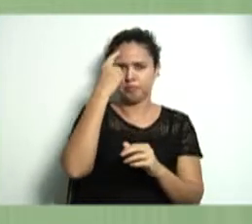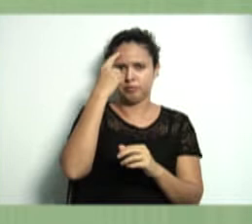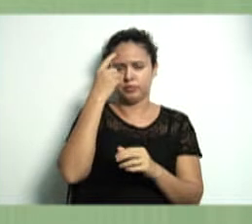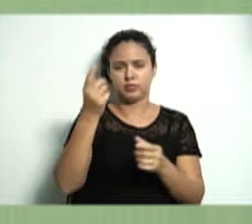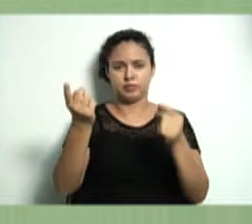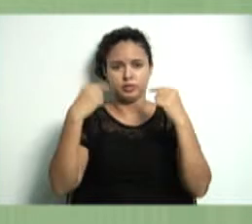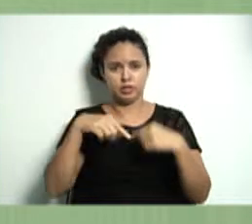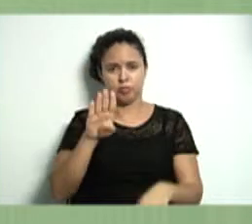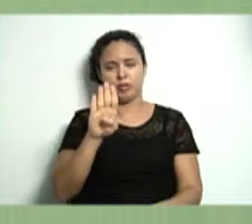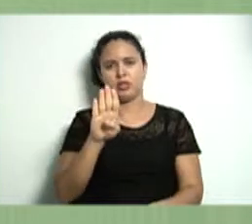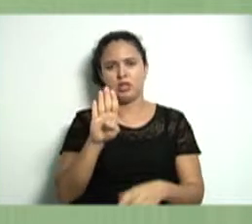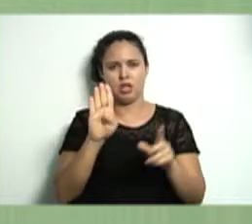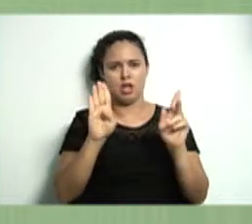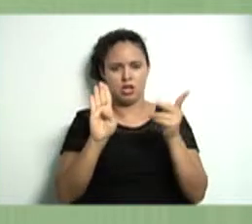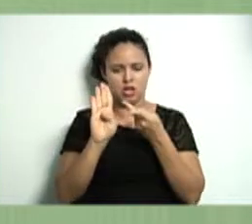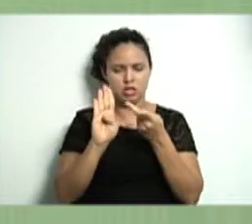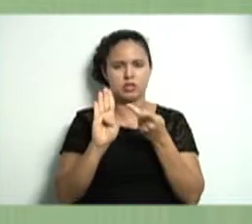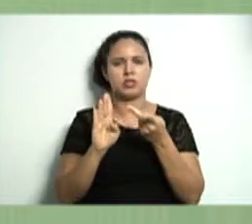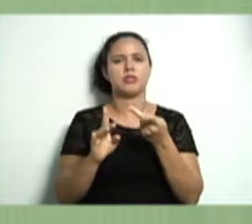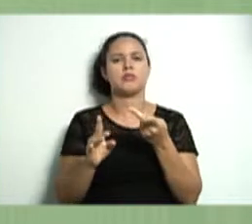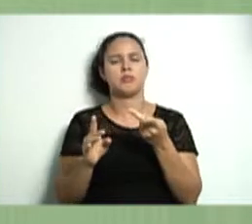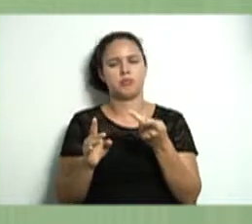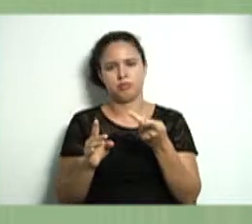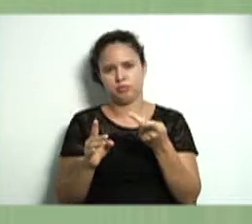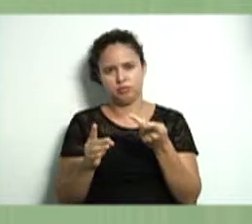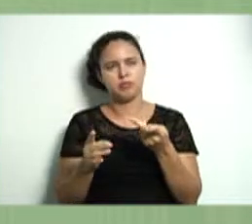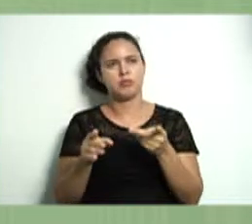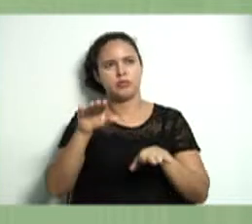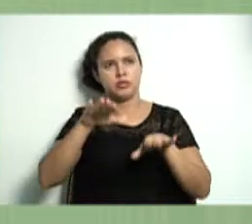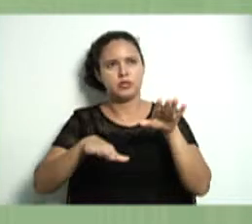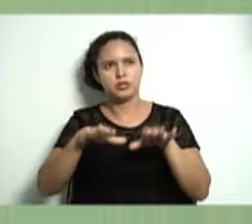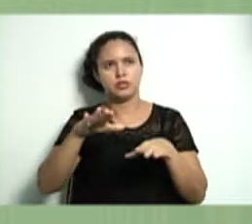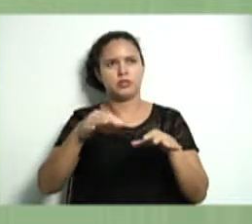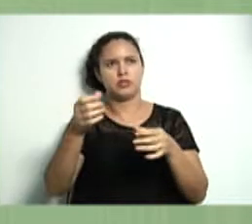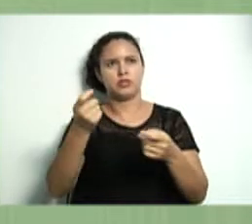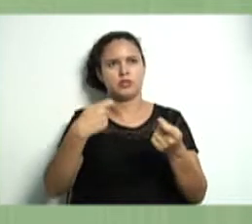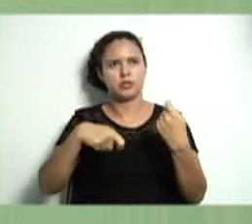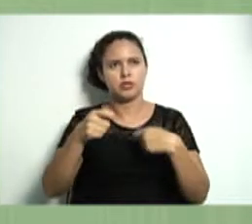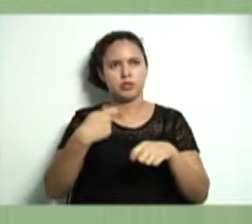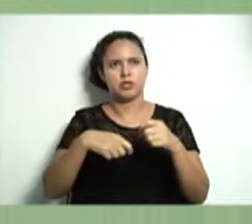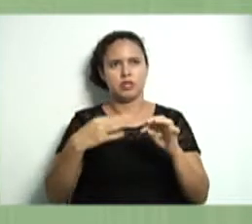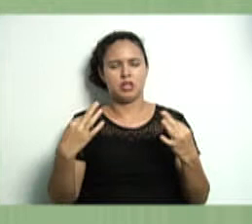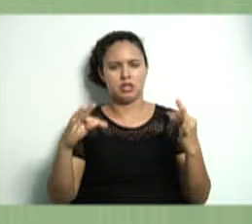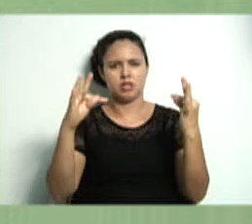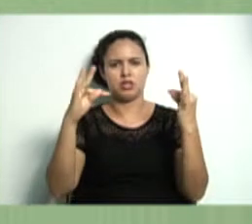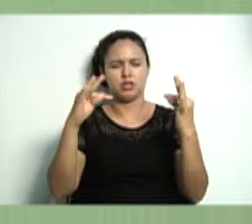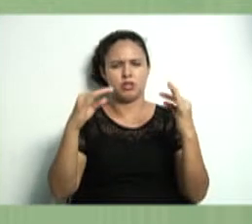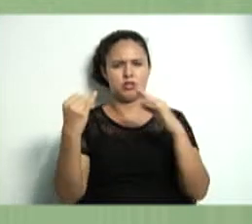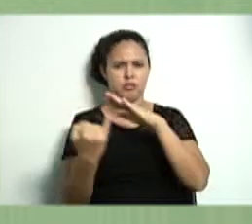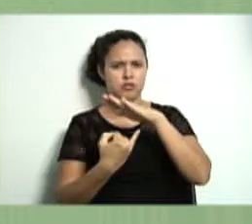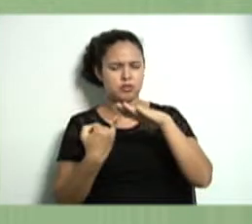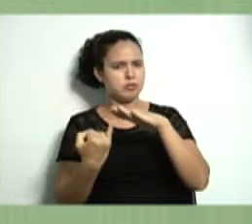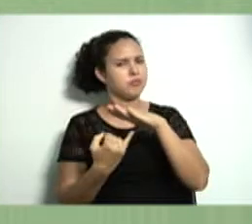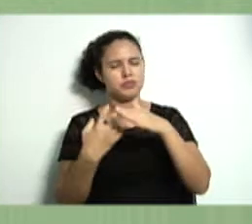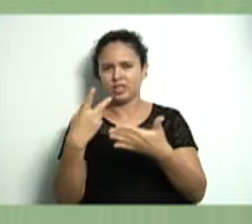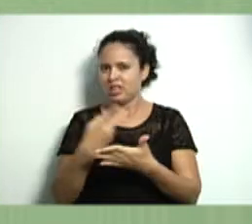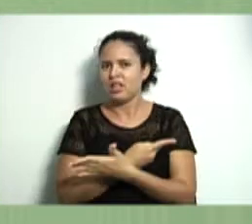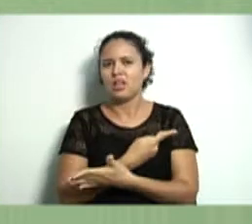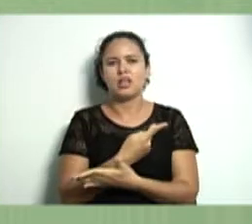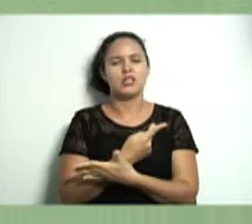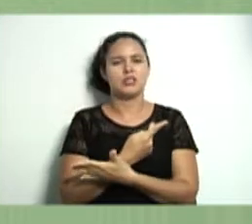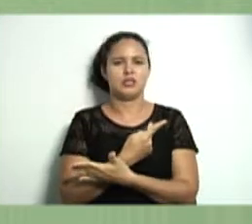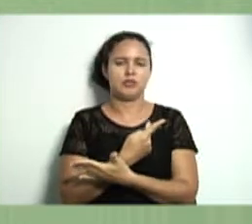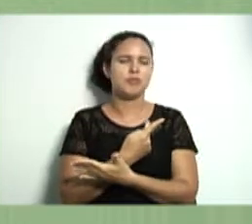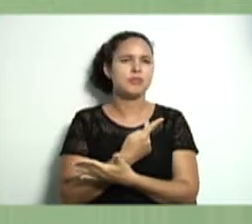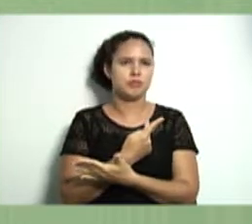B, por que que não é? Nível econômico, nível tecnológico, nível informal, não,